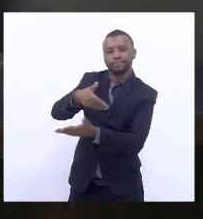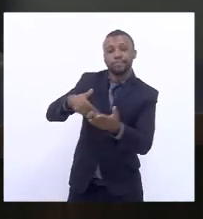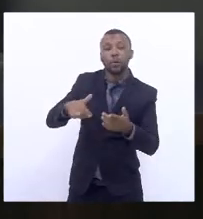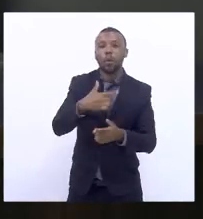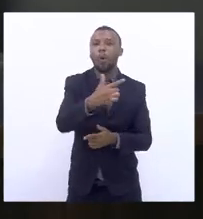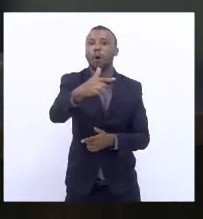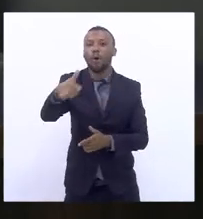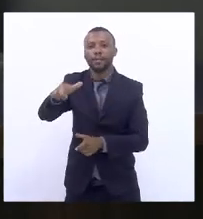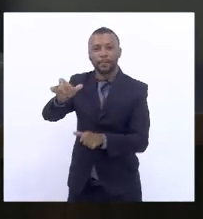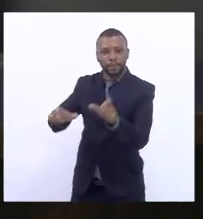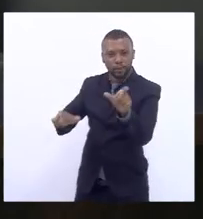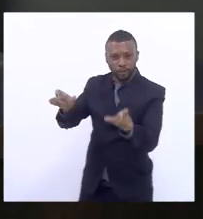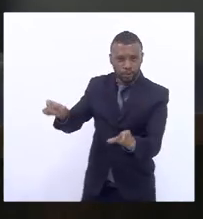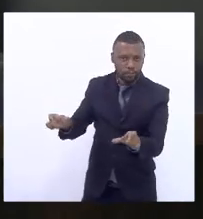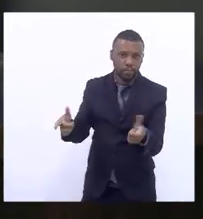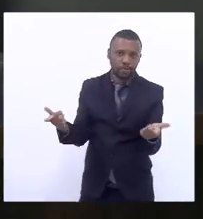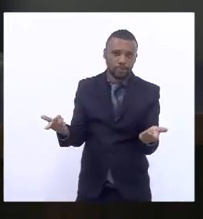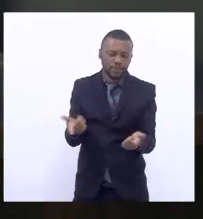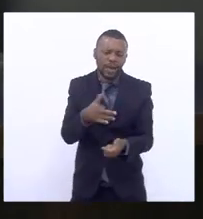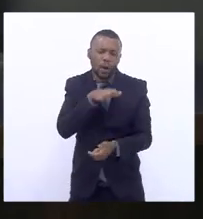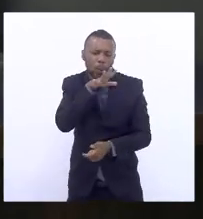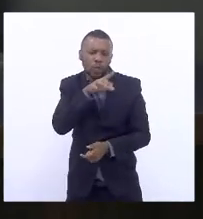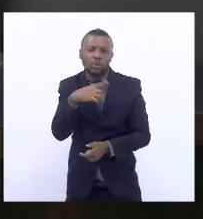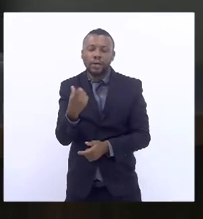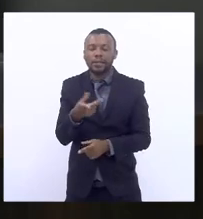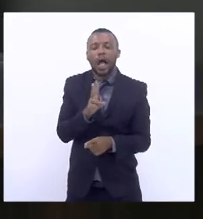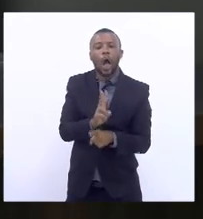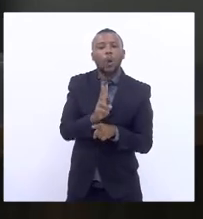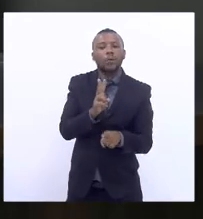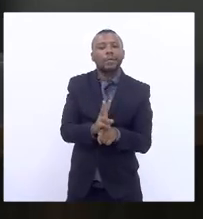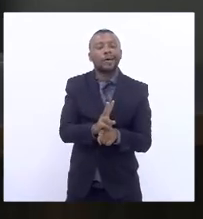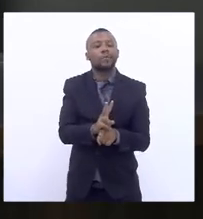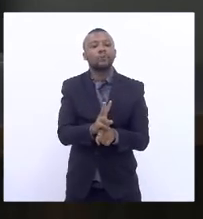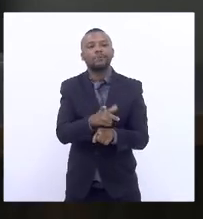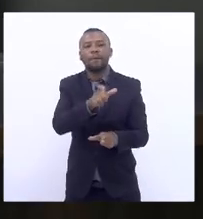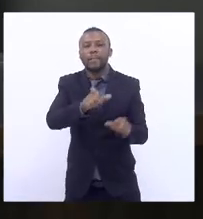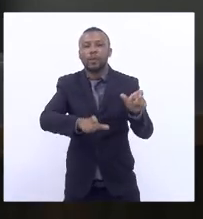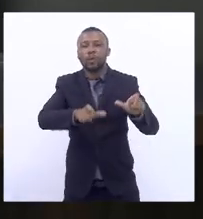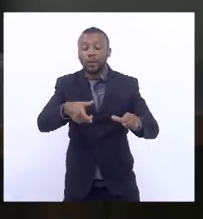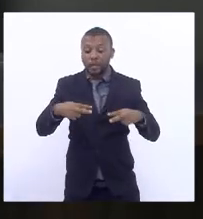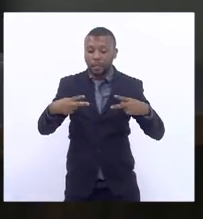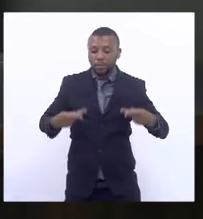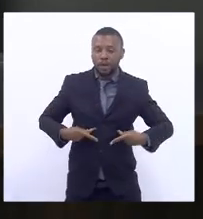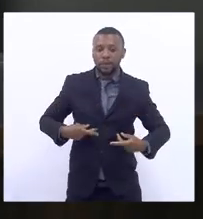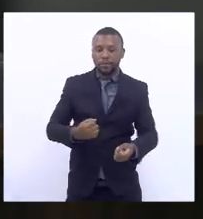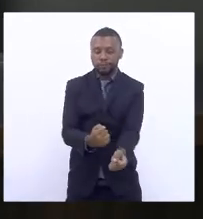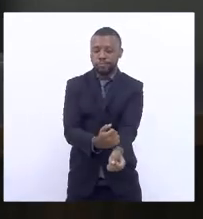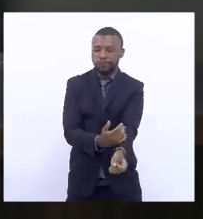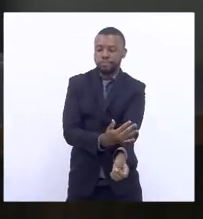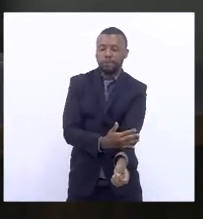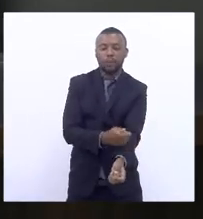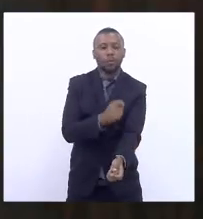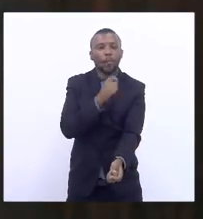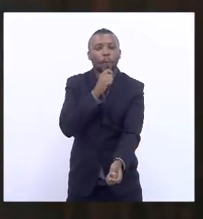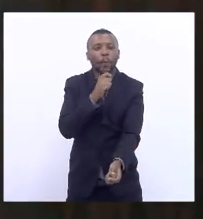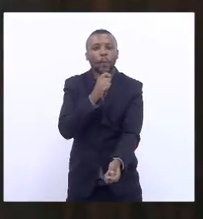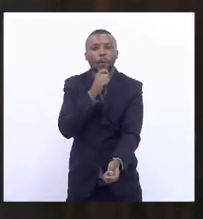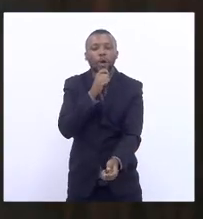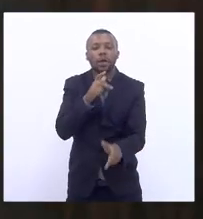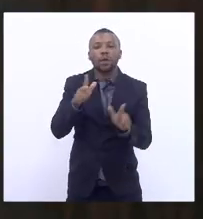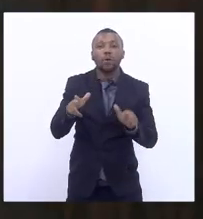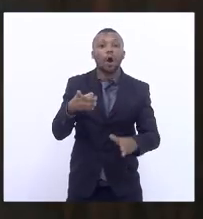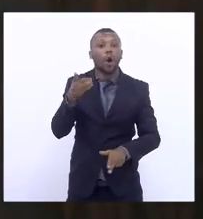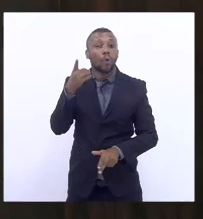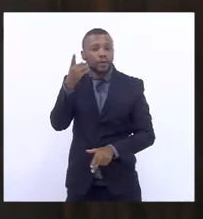ruim a gente estar criando e desenvolvendo seres humanos que não se emocionam, né? Como o deputado aqui ao lado se emocionou